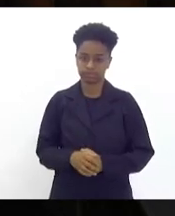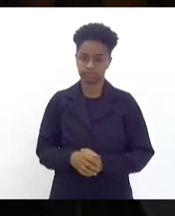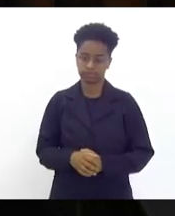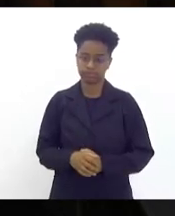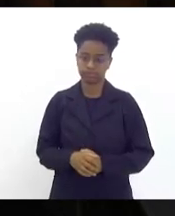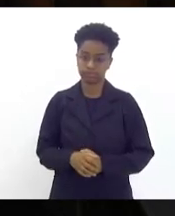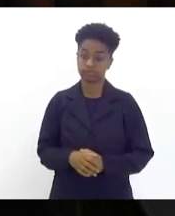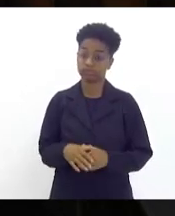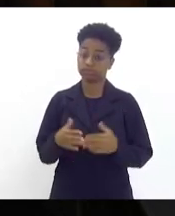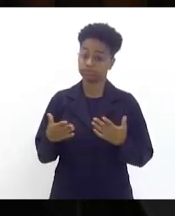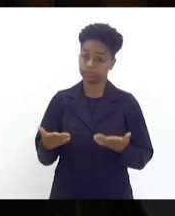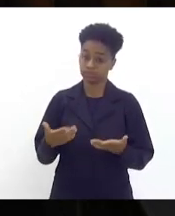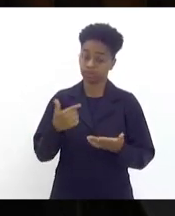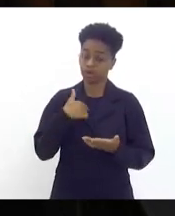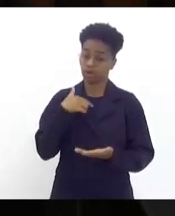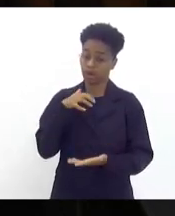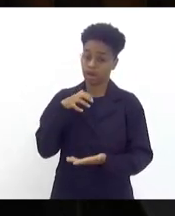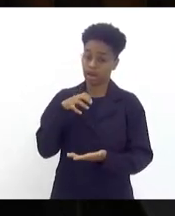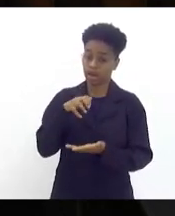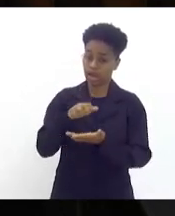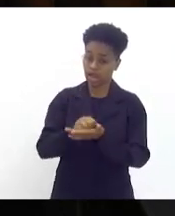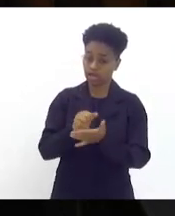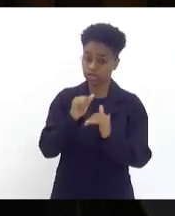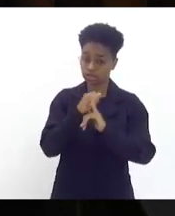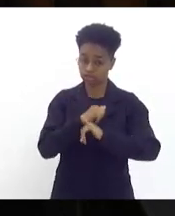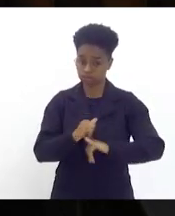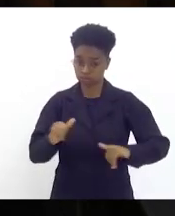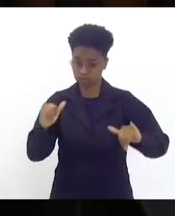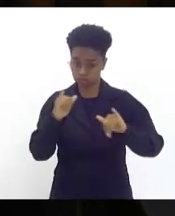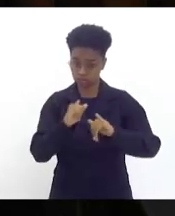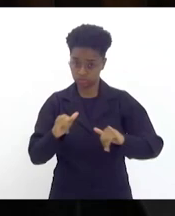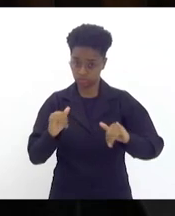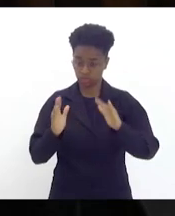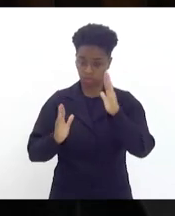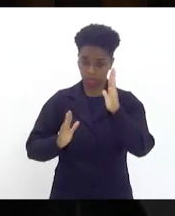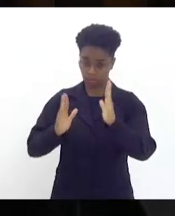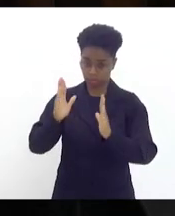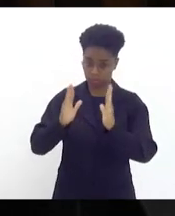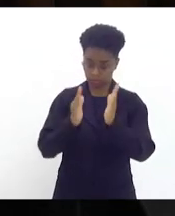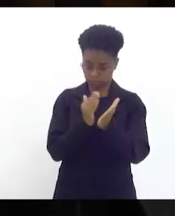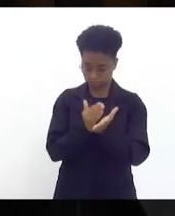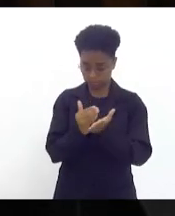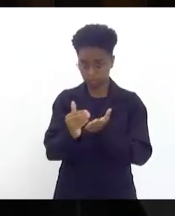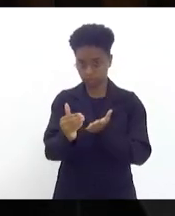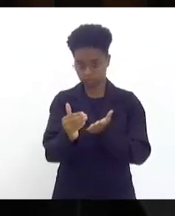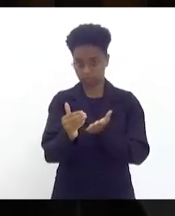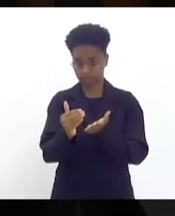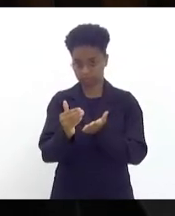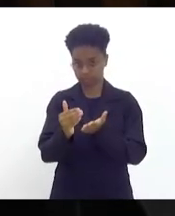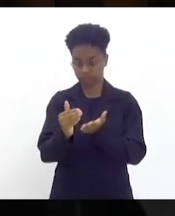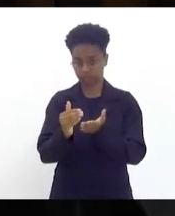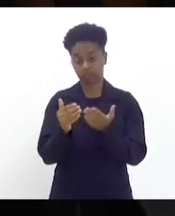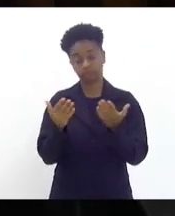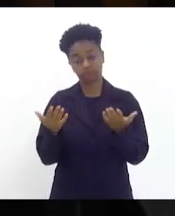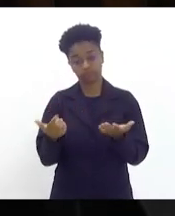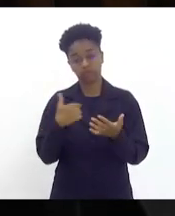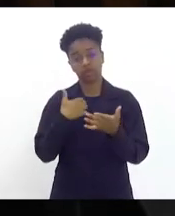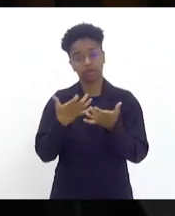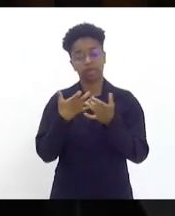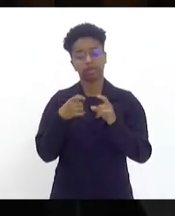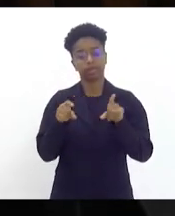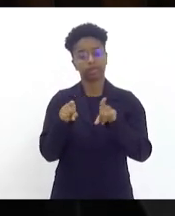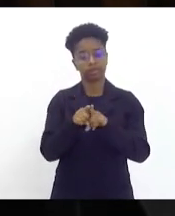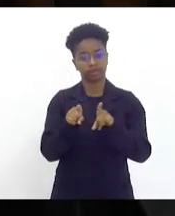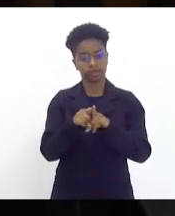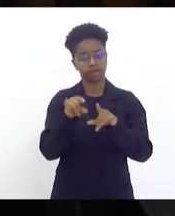fiz esse registro no expediente Inicial e queria fazer